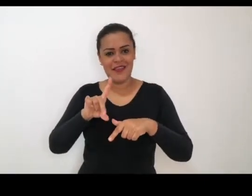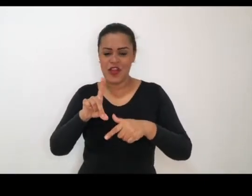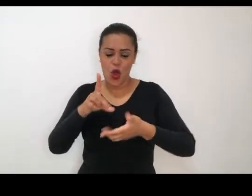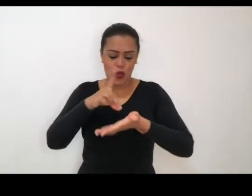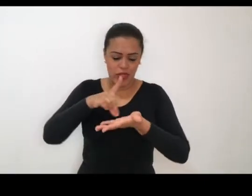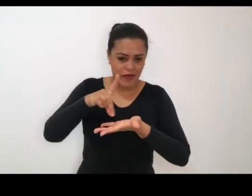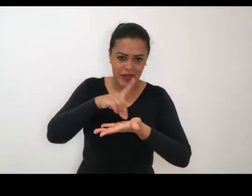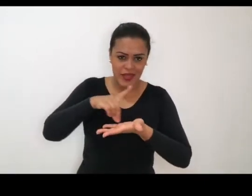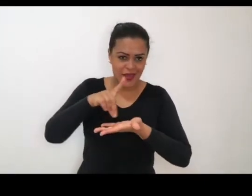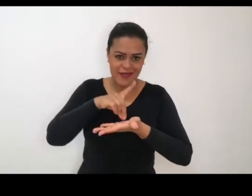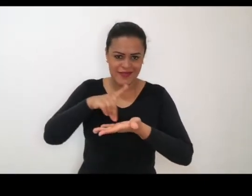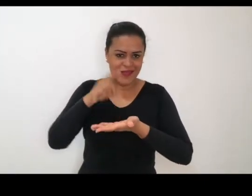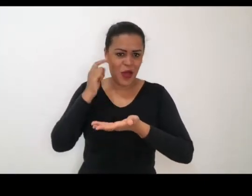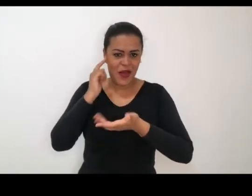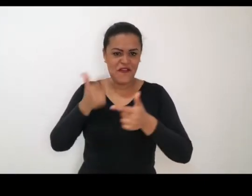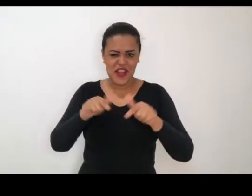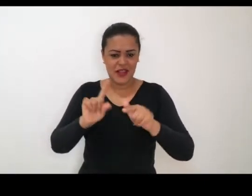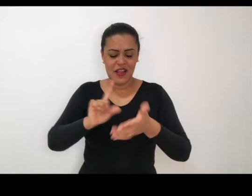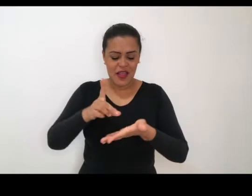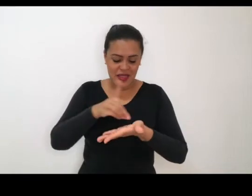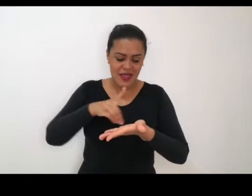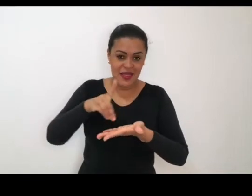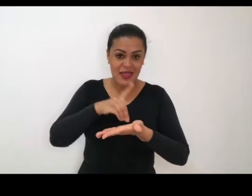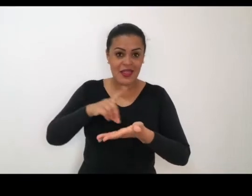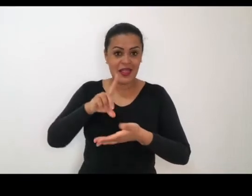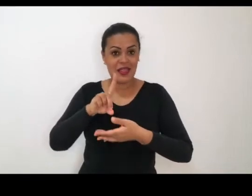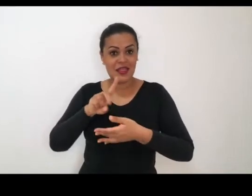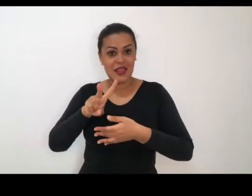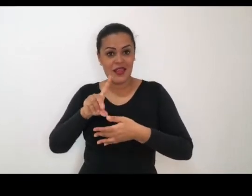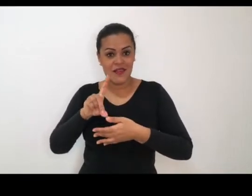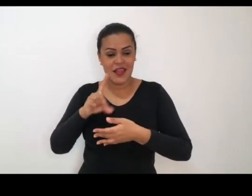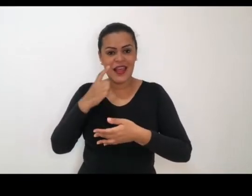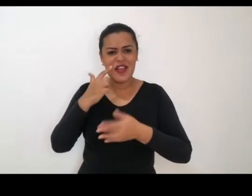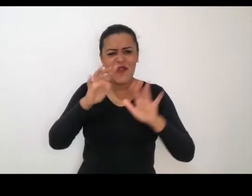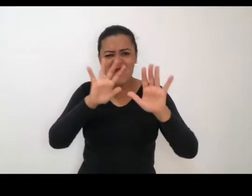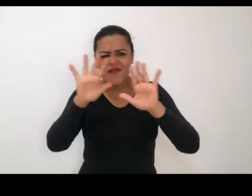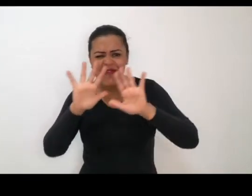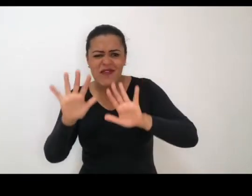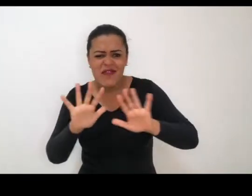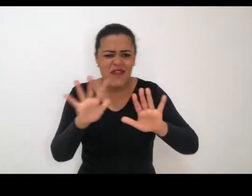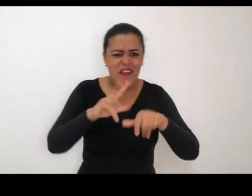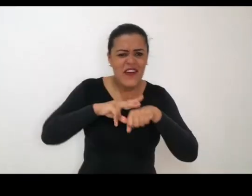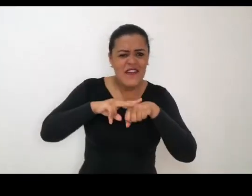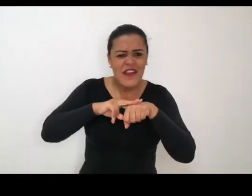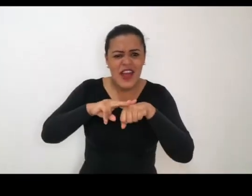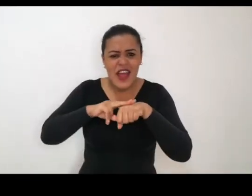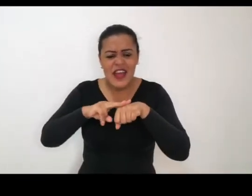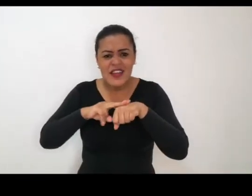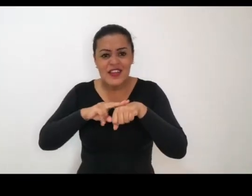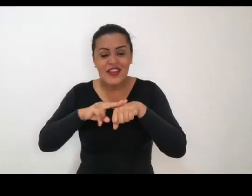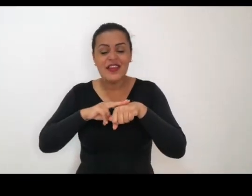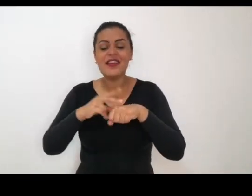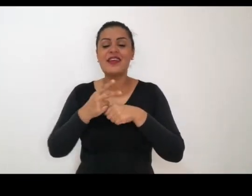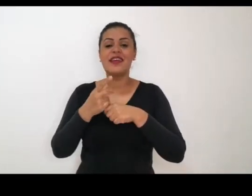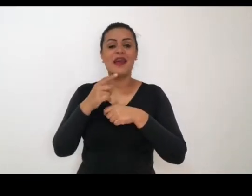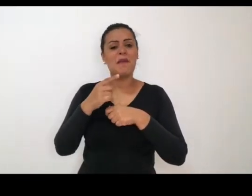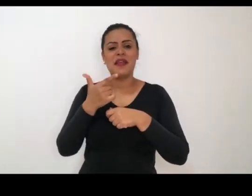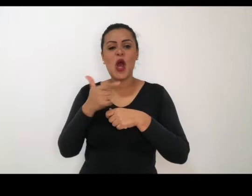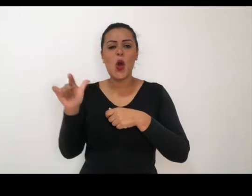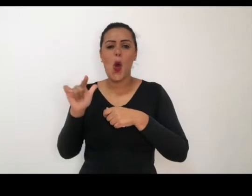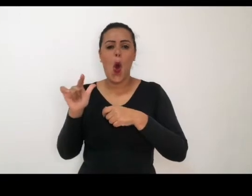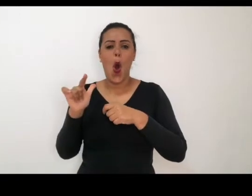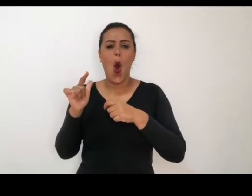lembrar, ficava tudo verde, né? Porque não tinha lá, era um outro tipo de sistema na Europa, nos Estados Unidos. Quando chegava aqui, a